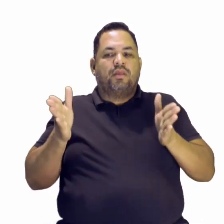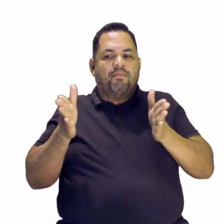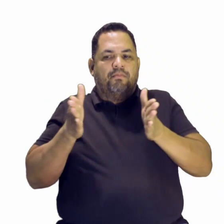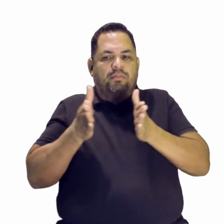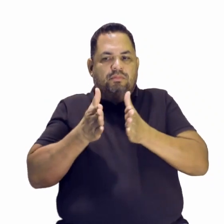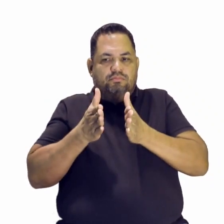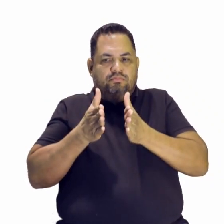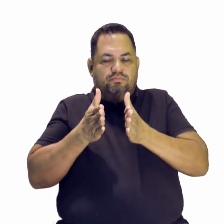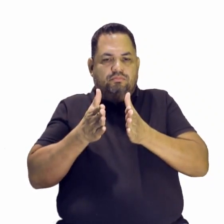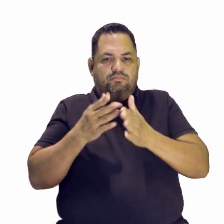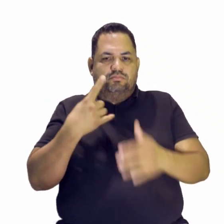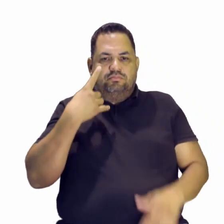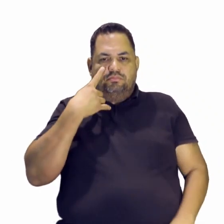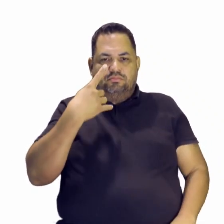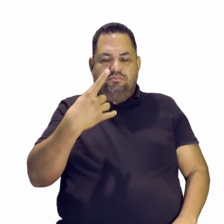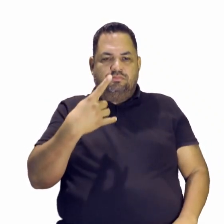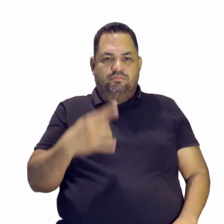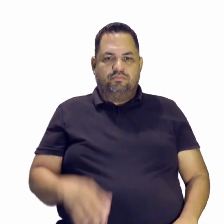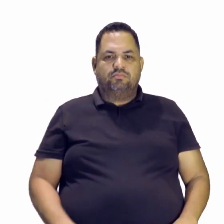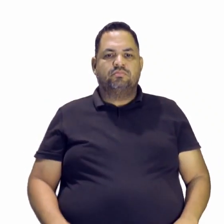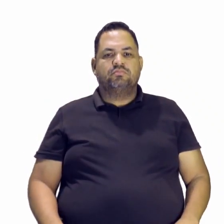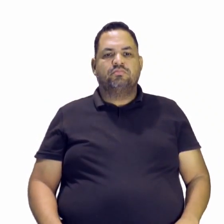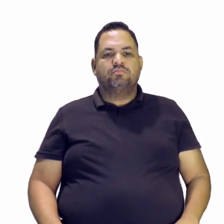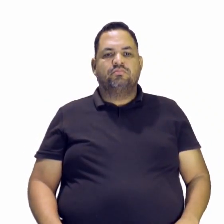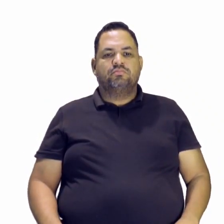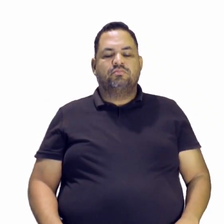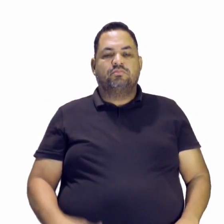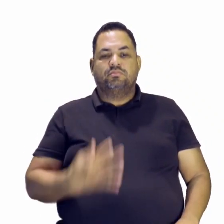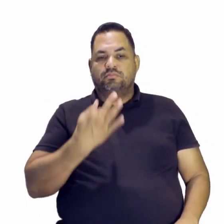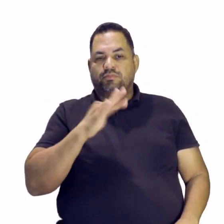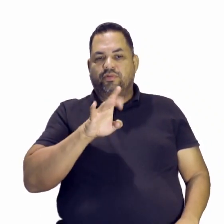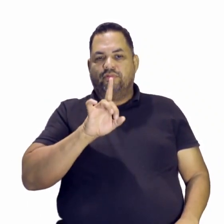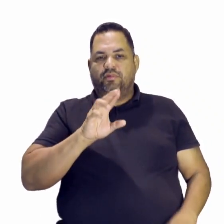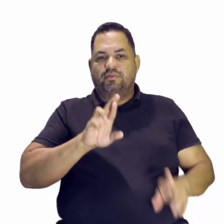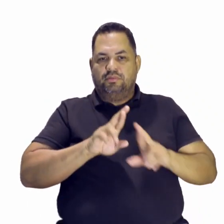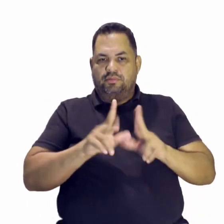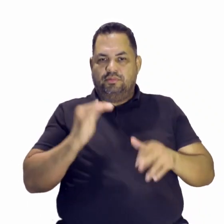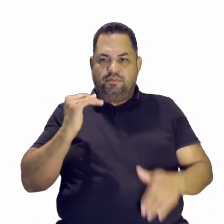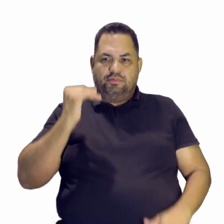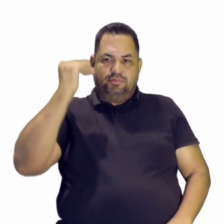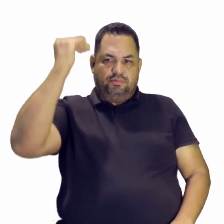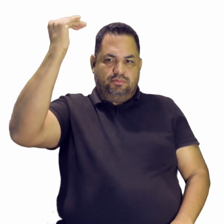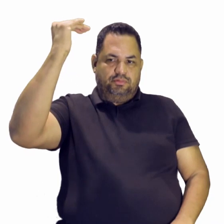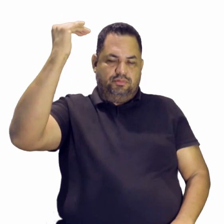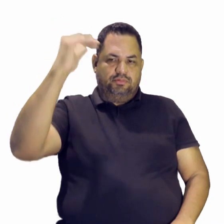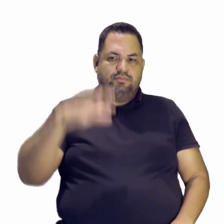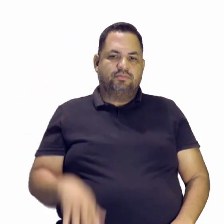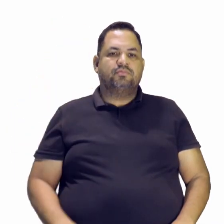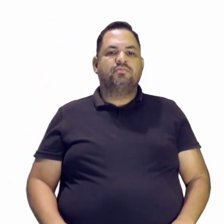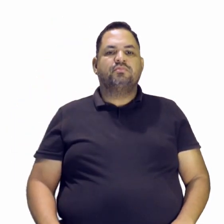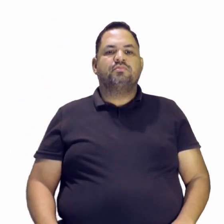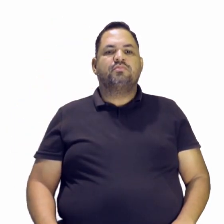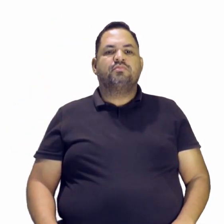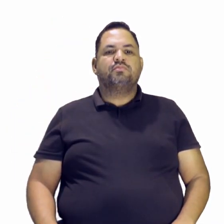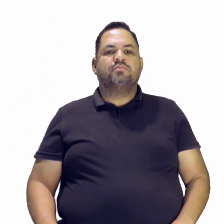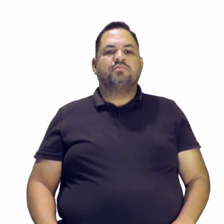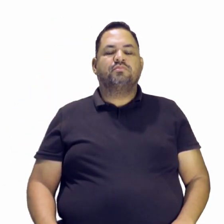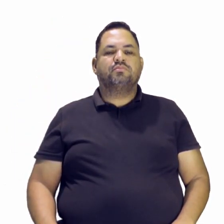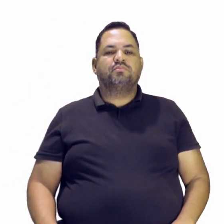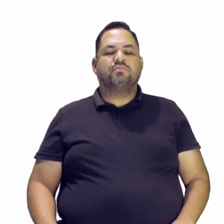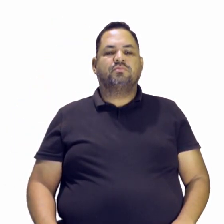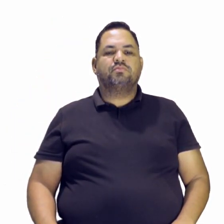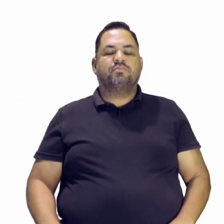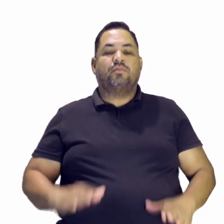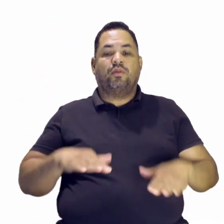encurtamento. Perceba que o tamanho dessa fibra é diferente dessa anterior aqui, ó. Tá vendo? Pois é. E aí, quando